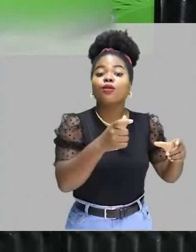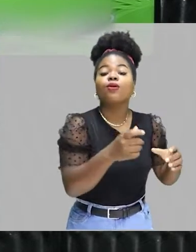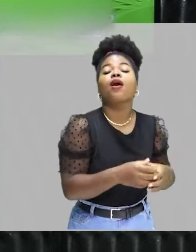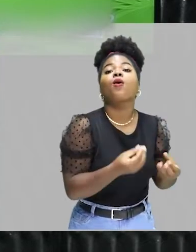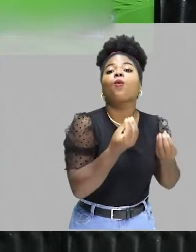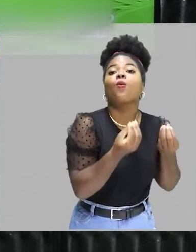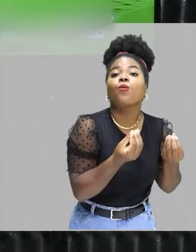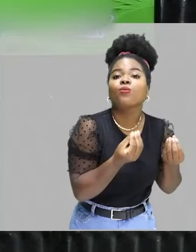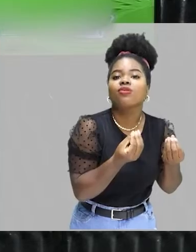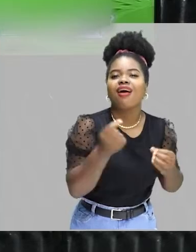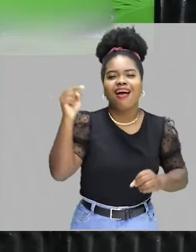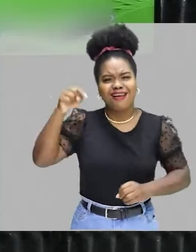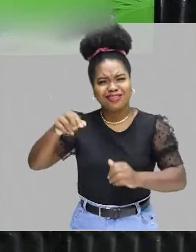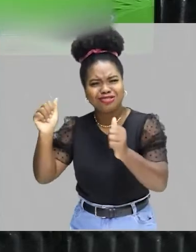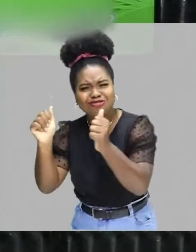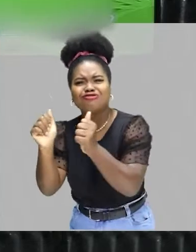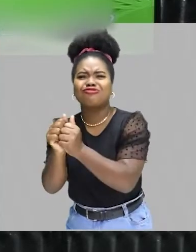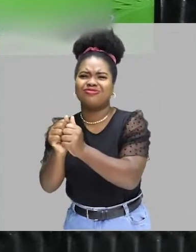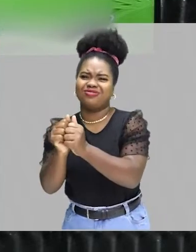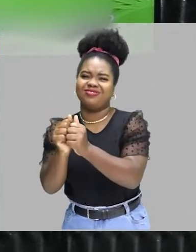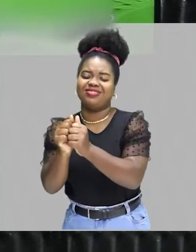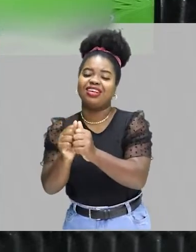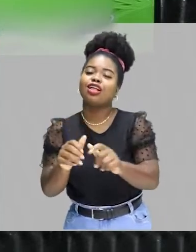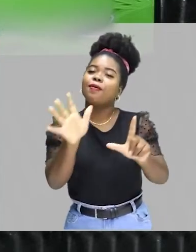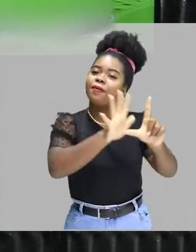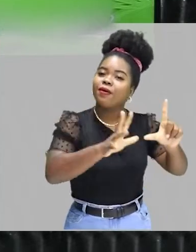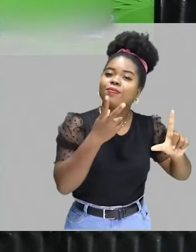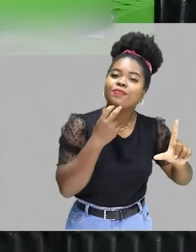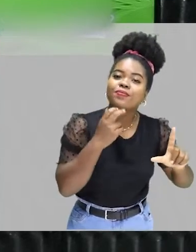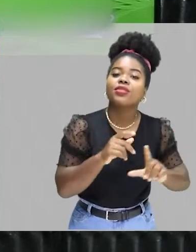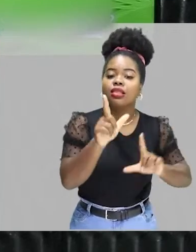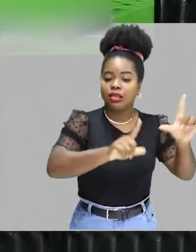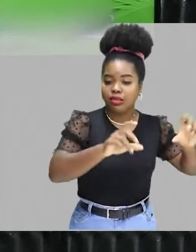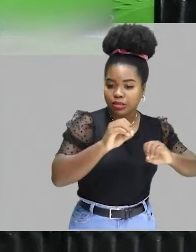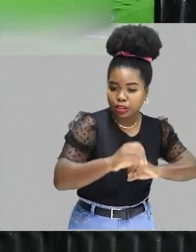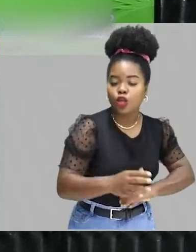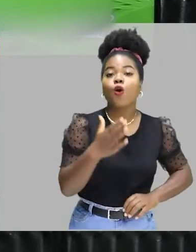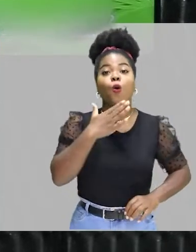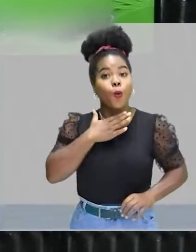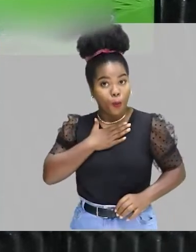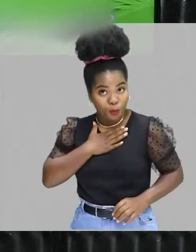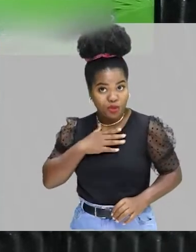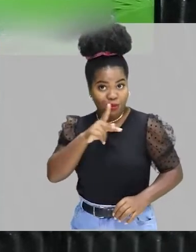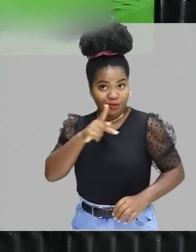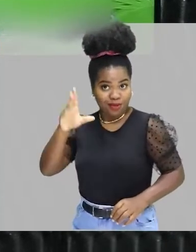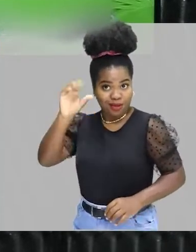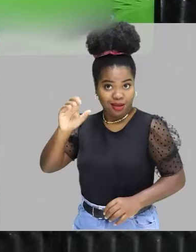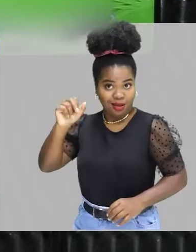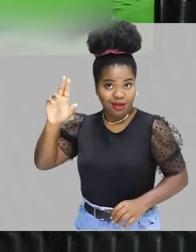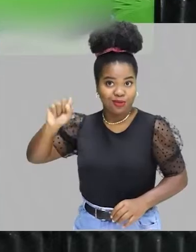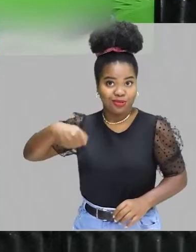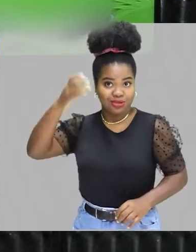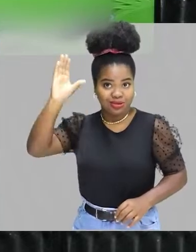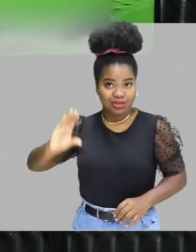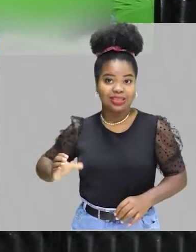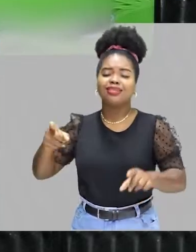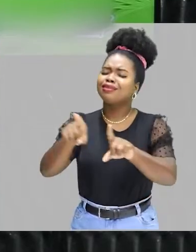é aqui, na plataforma Gonçalves Dias, na TV Educação, comigo, Cacau Sotero, com a